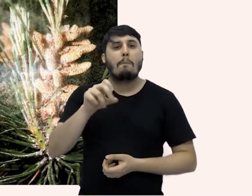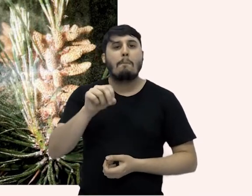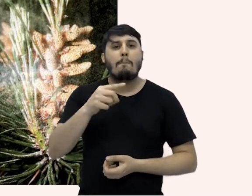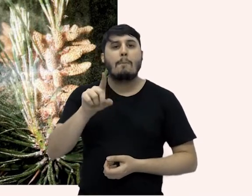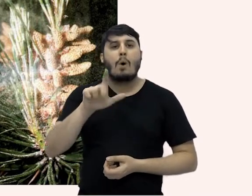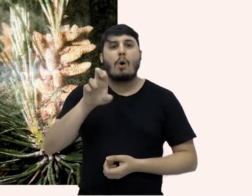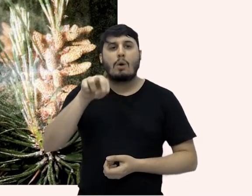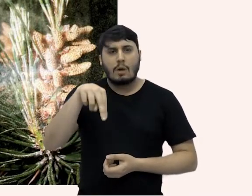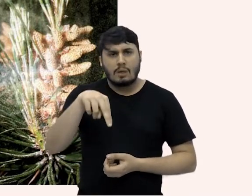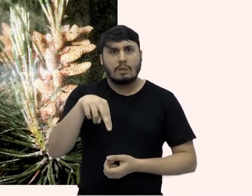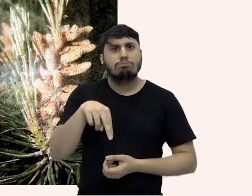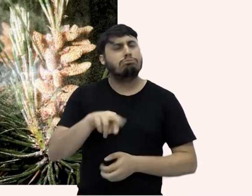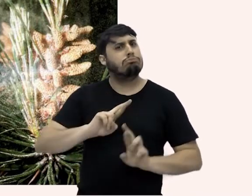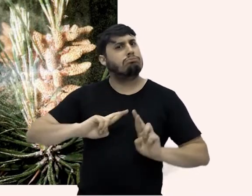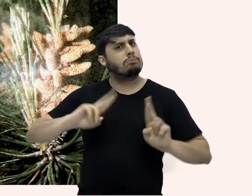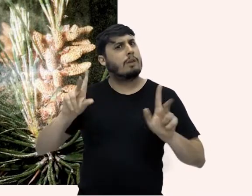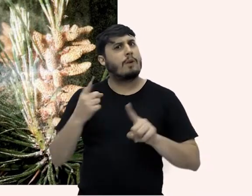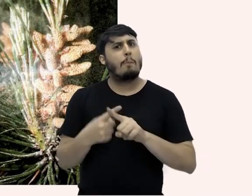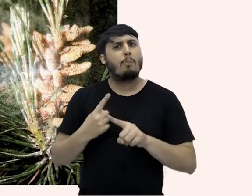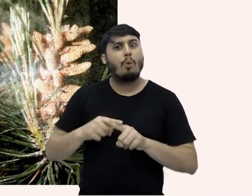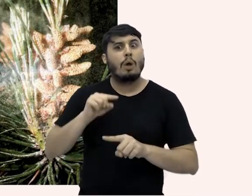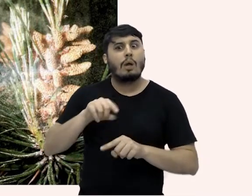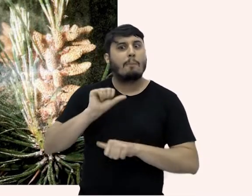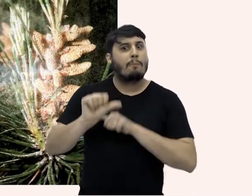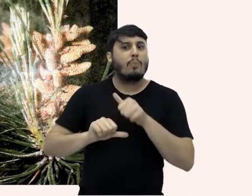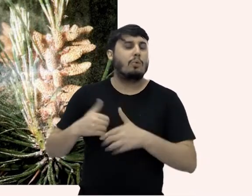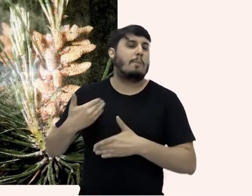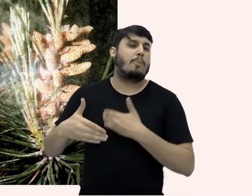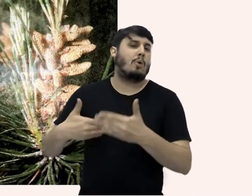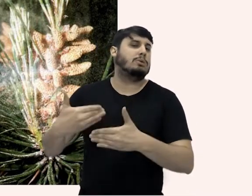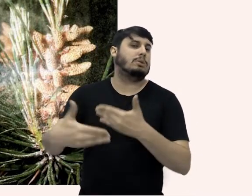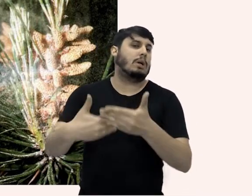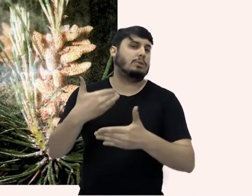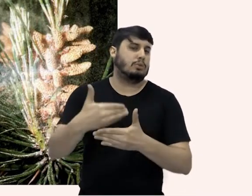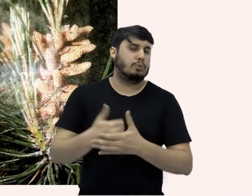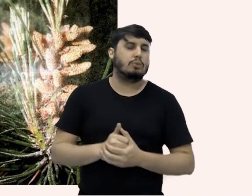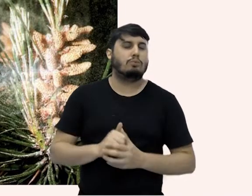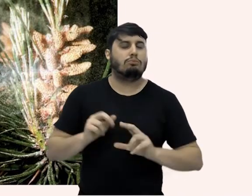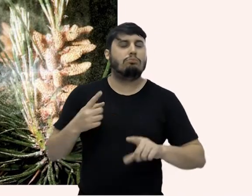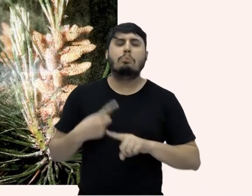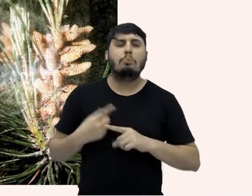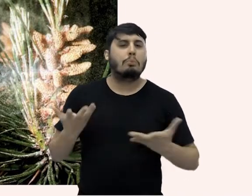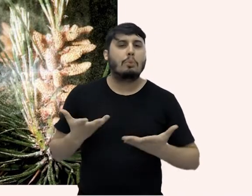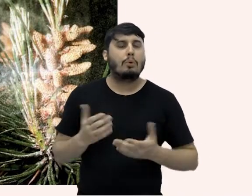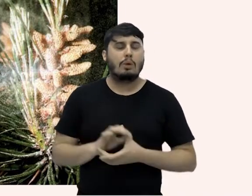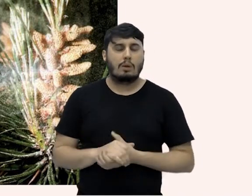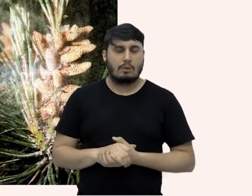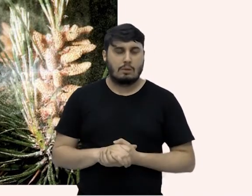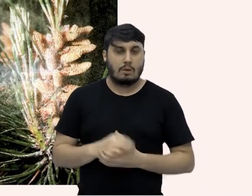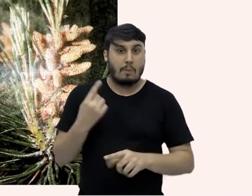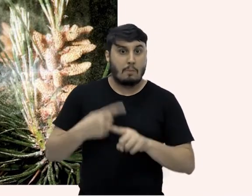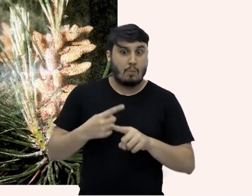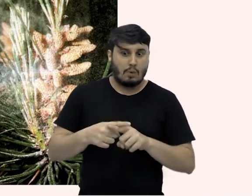Ah, meu querido, o pólen é diferente. O pólen muda todo o processo. Sabe por